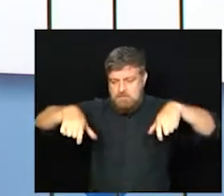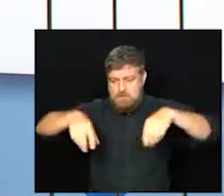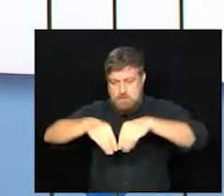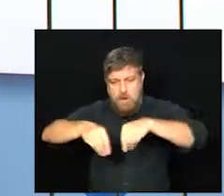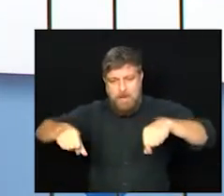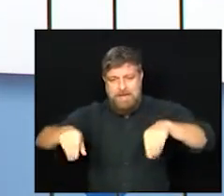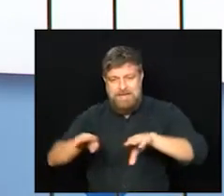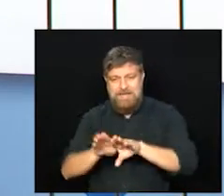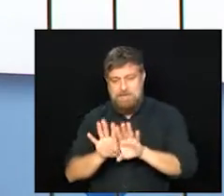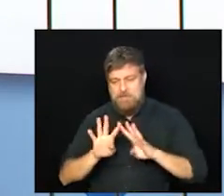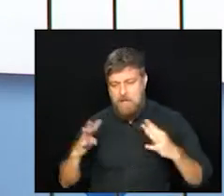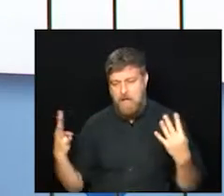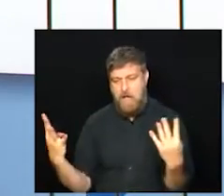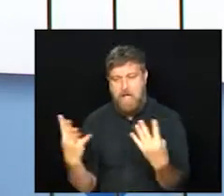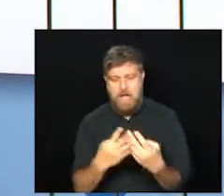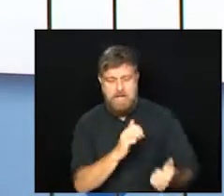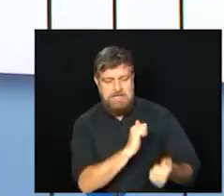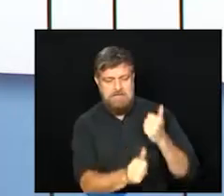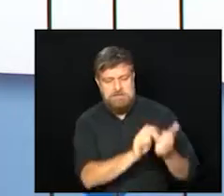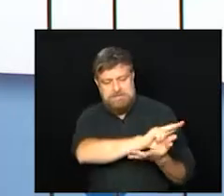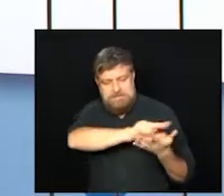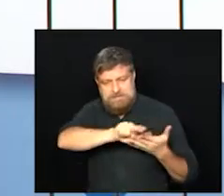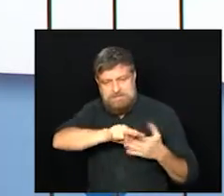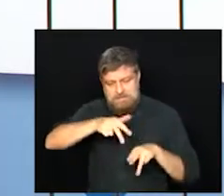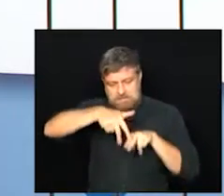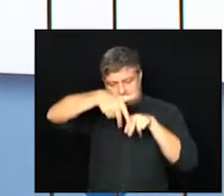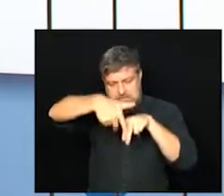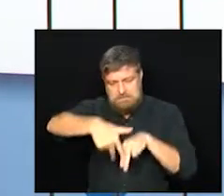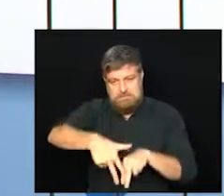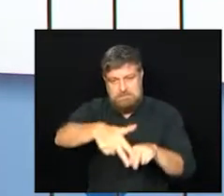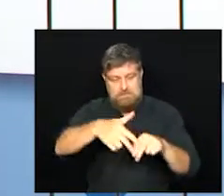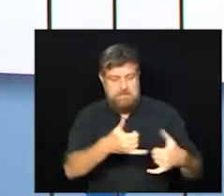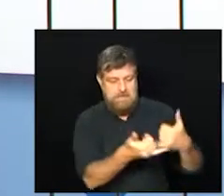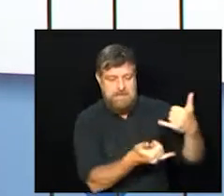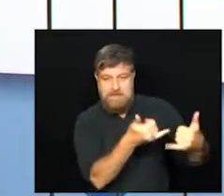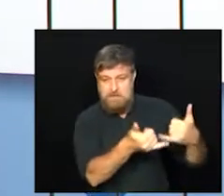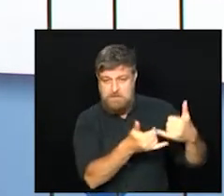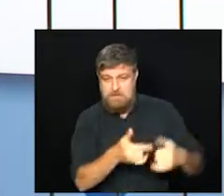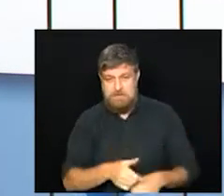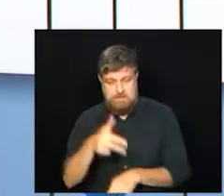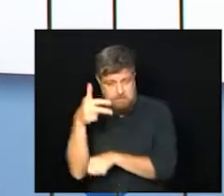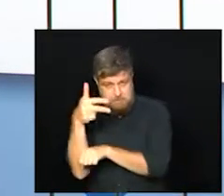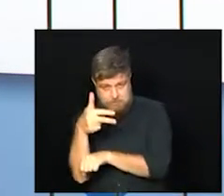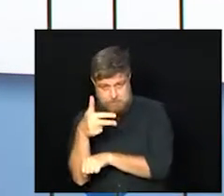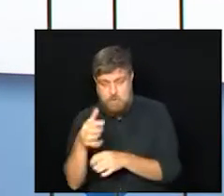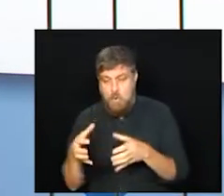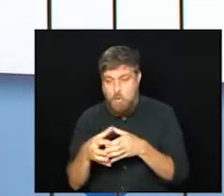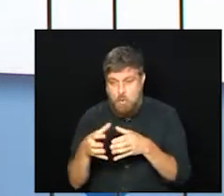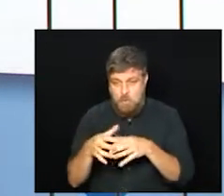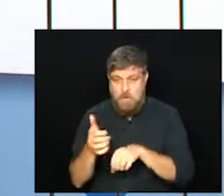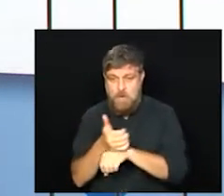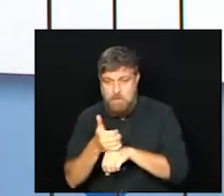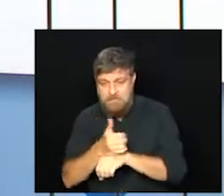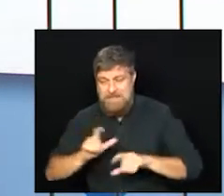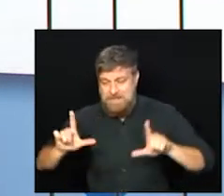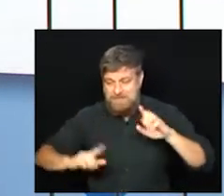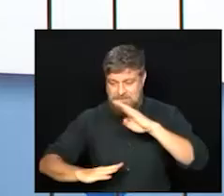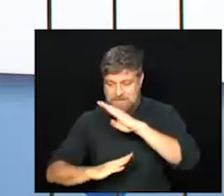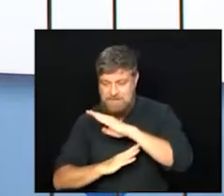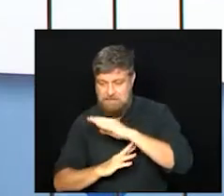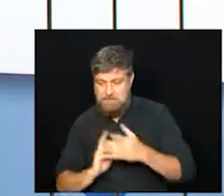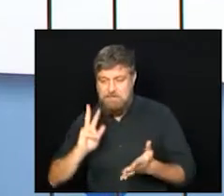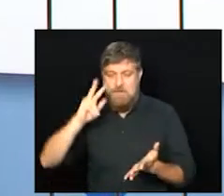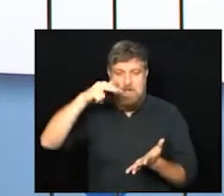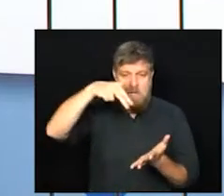quadra poliesportiva, pista de skate e playground. A nossa reportagem esteve na reinauguração, que